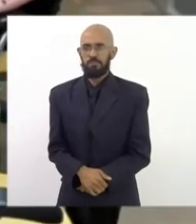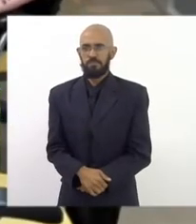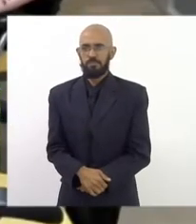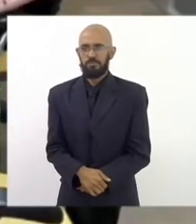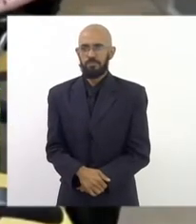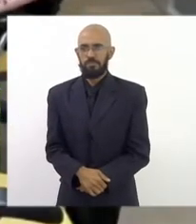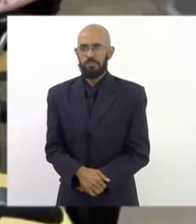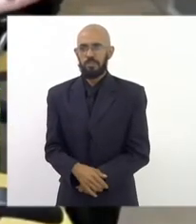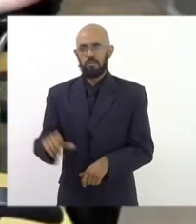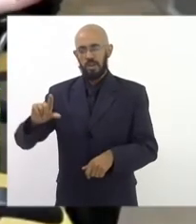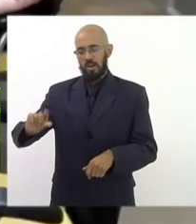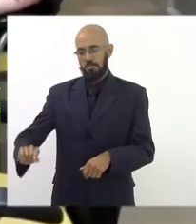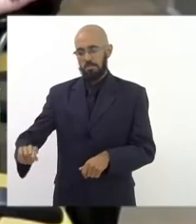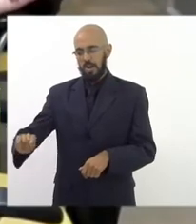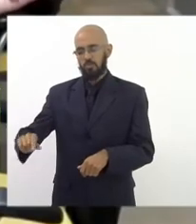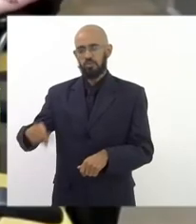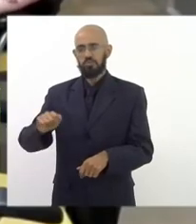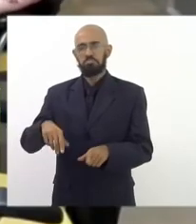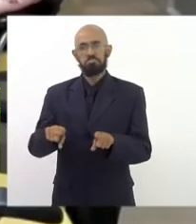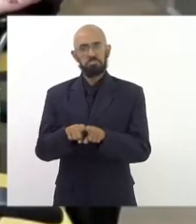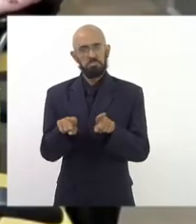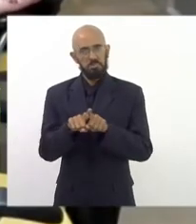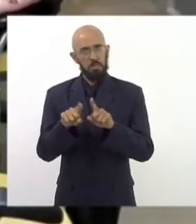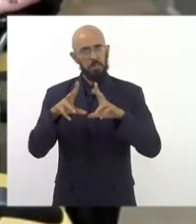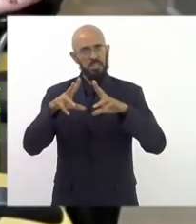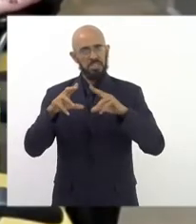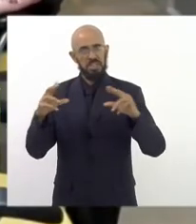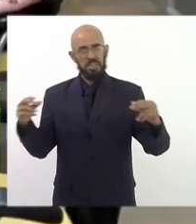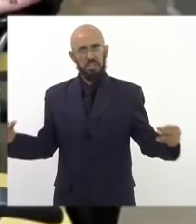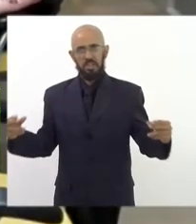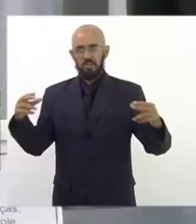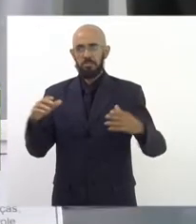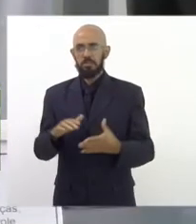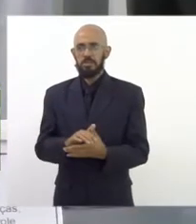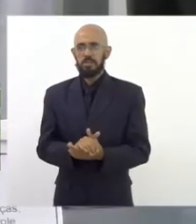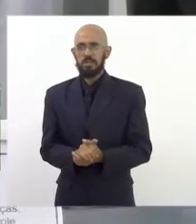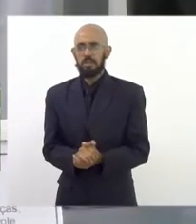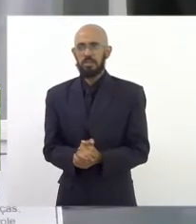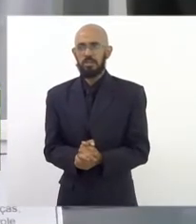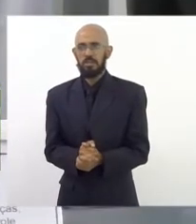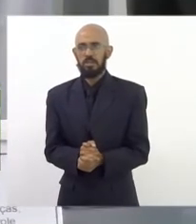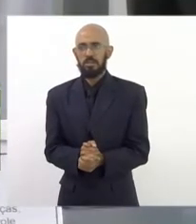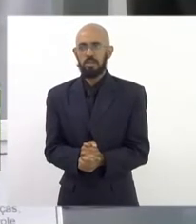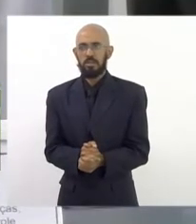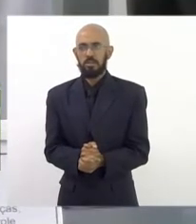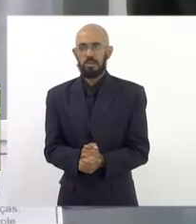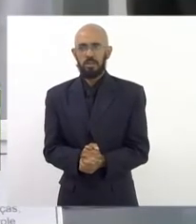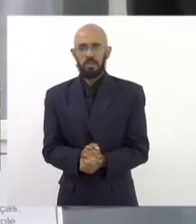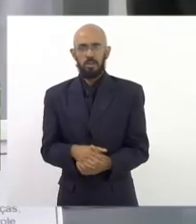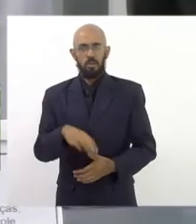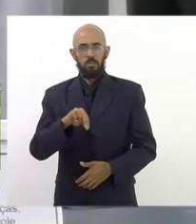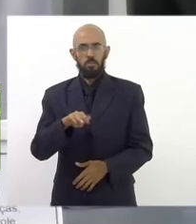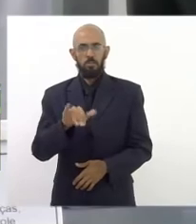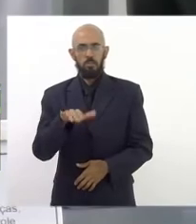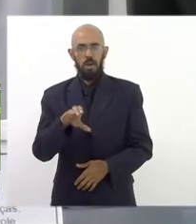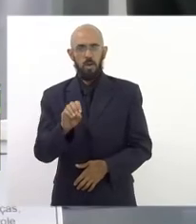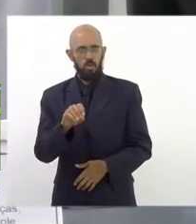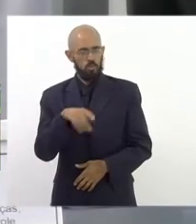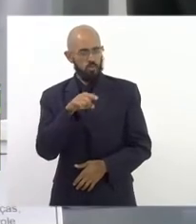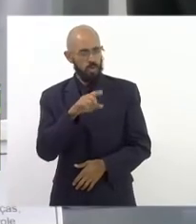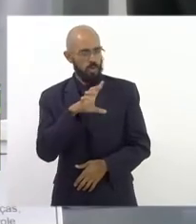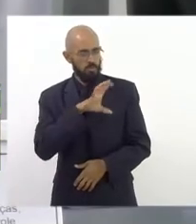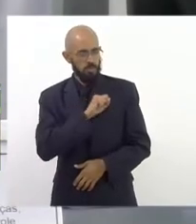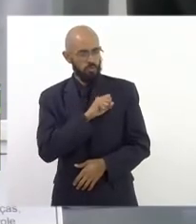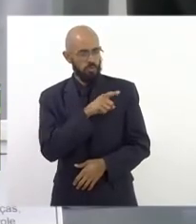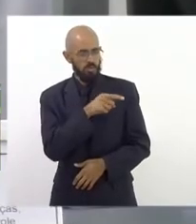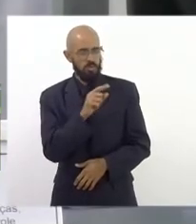Ficaram abaixo da média. São Paulo e Santa Catarina, que Santa Catarina é o Mauro Osório que é apaixonada, né? Deu 1% de